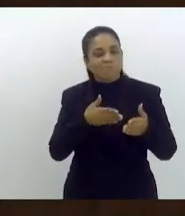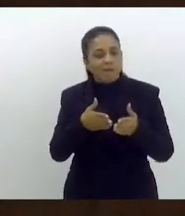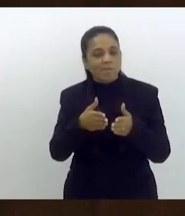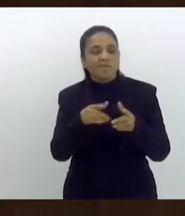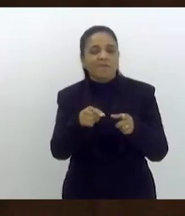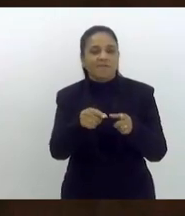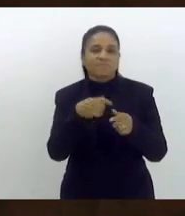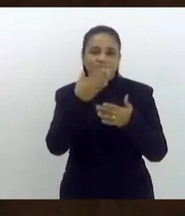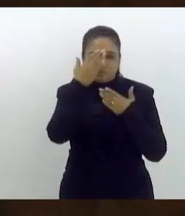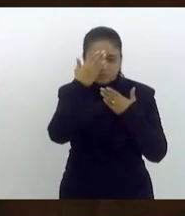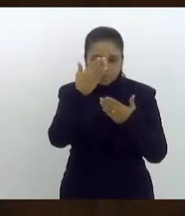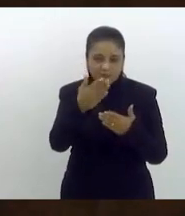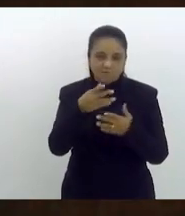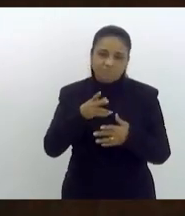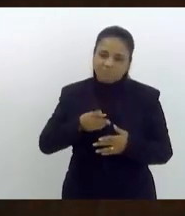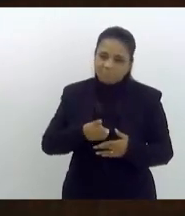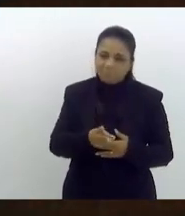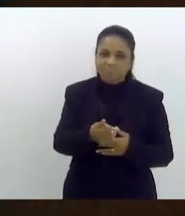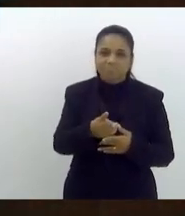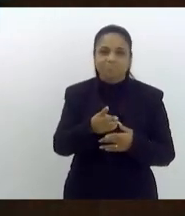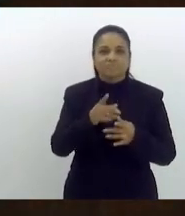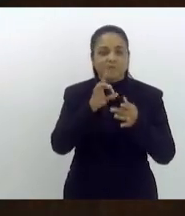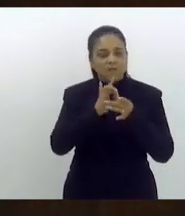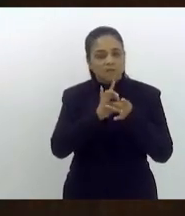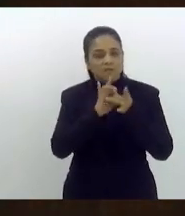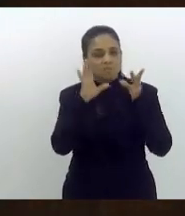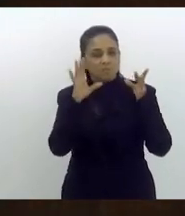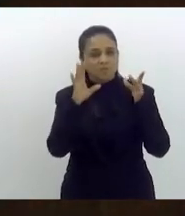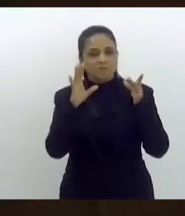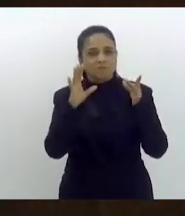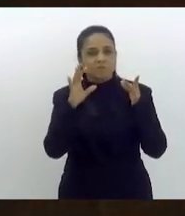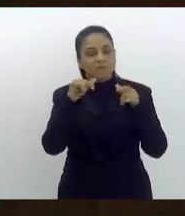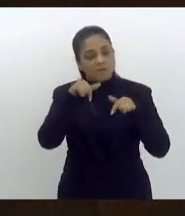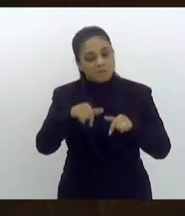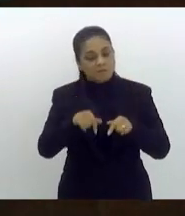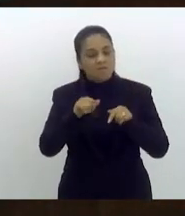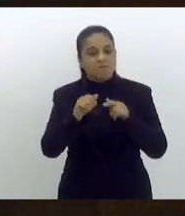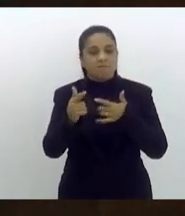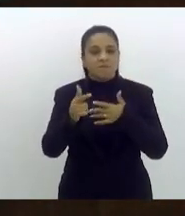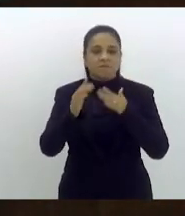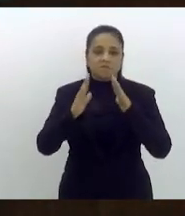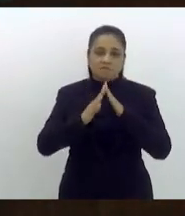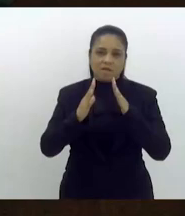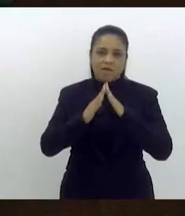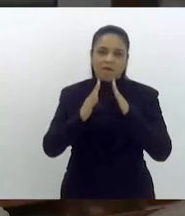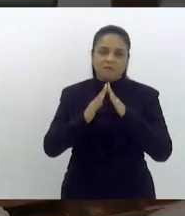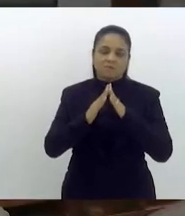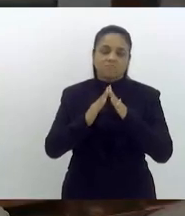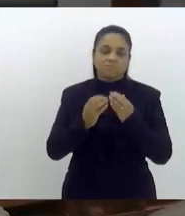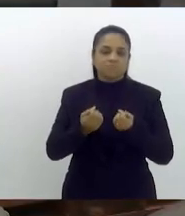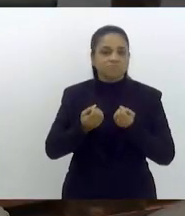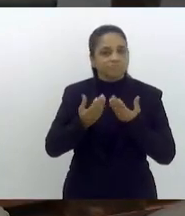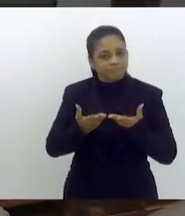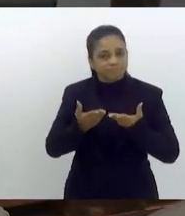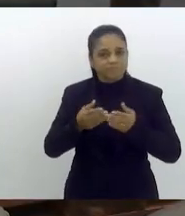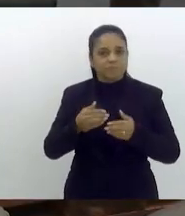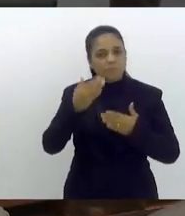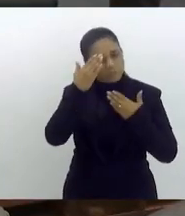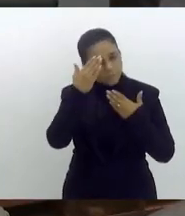e sigamos em frente com a democracia que esta casa nos propõe Muito obrigado